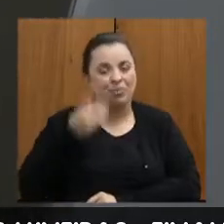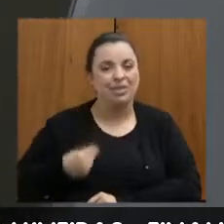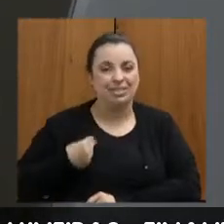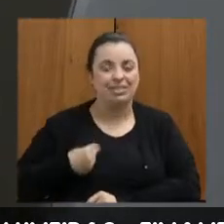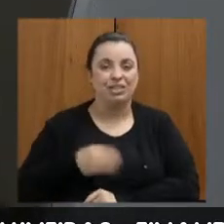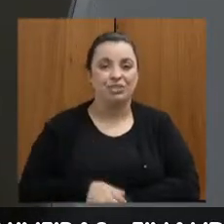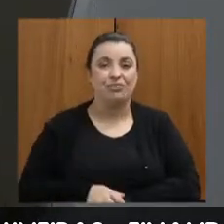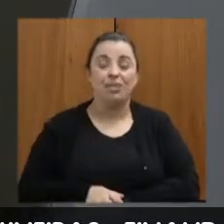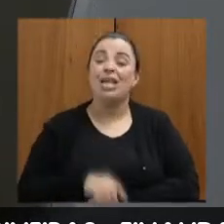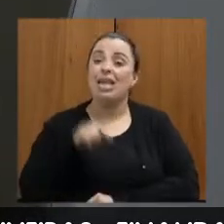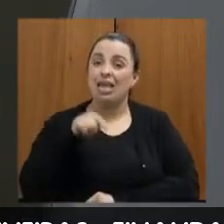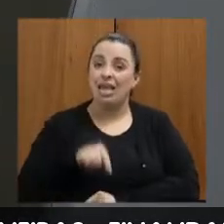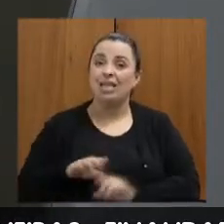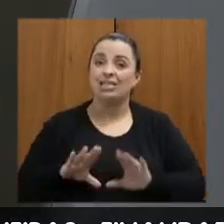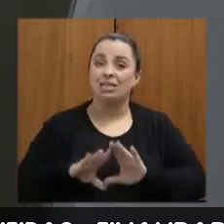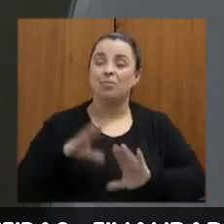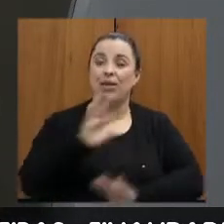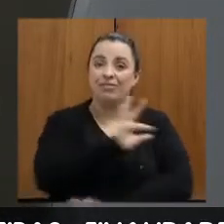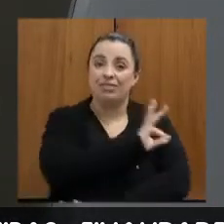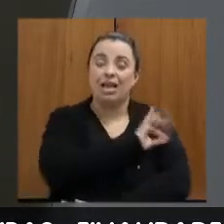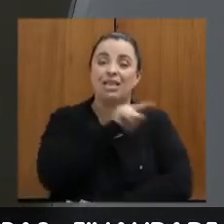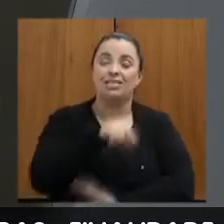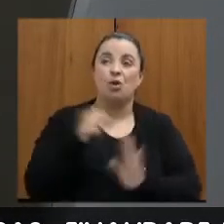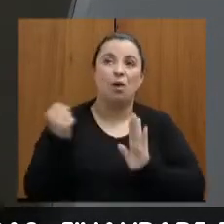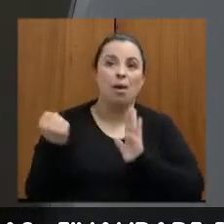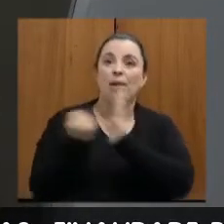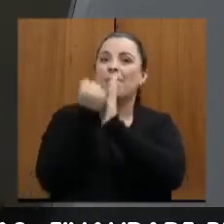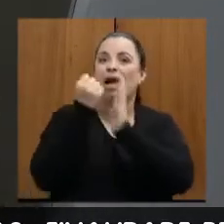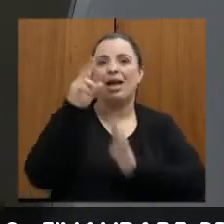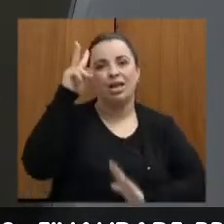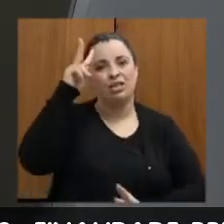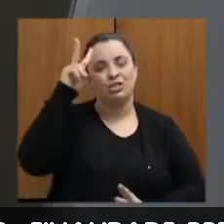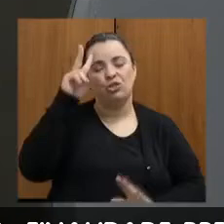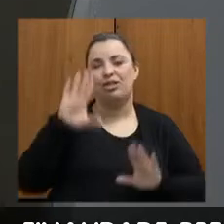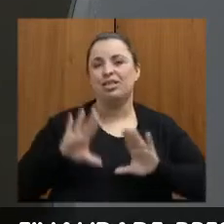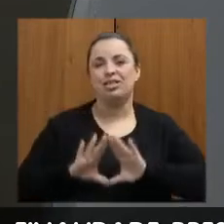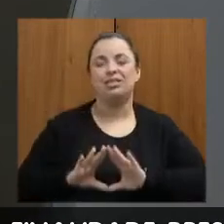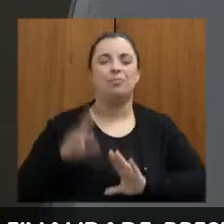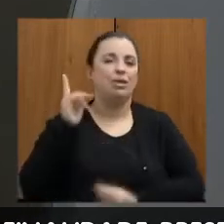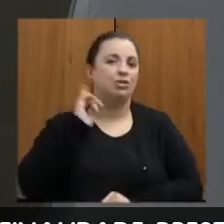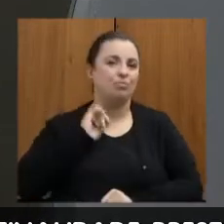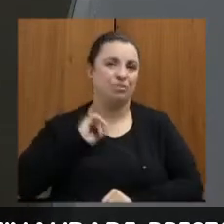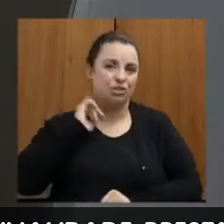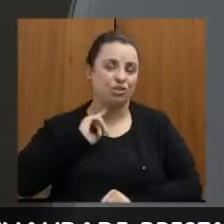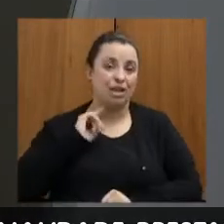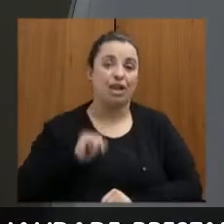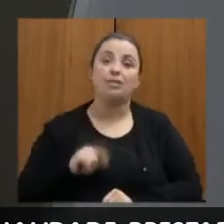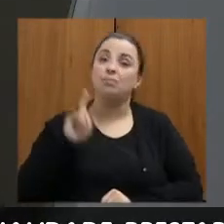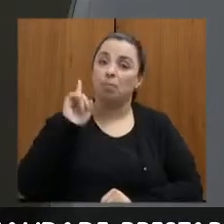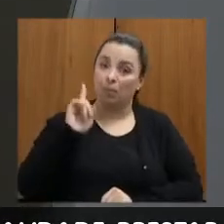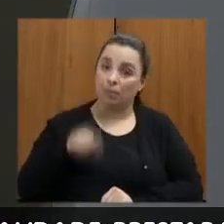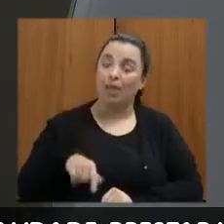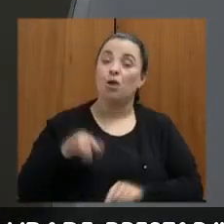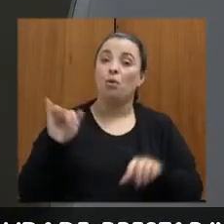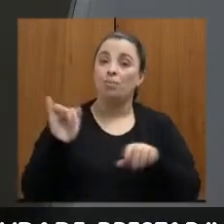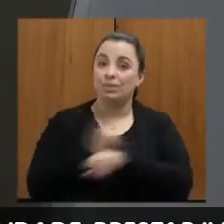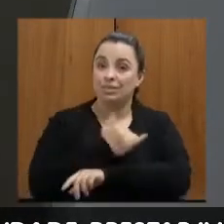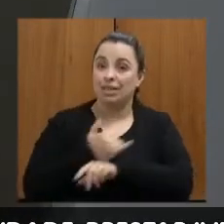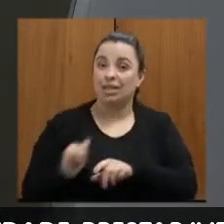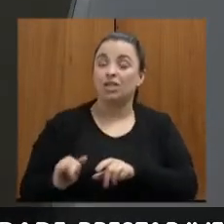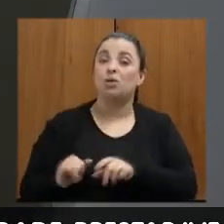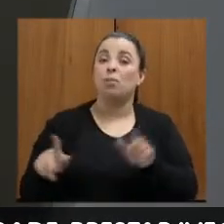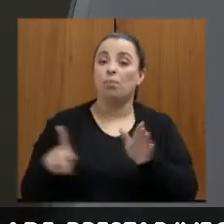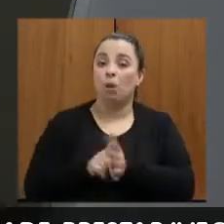na na Assembleia Legislativa de Minas Gerais criou-se um mecanismo que o povo